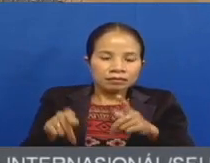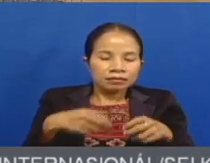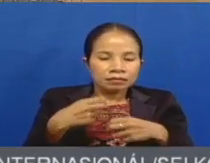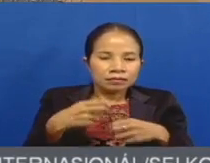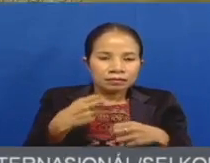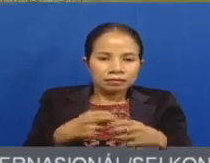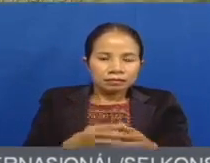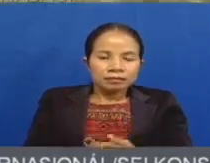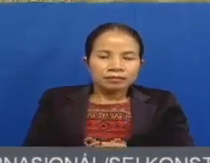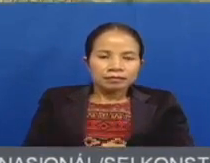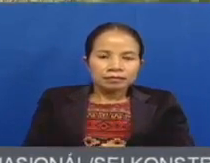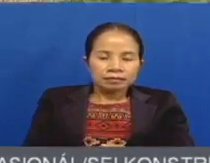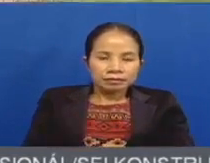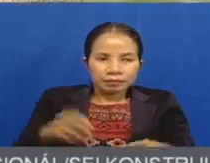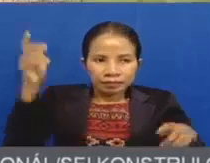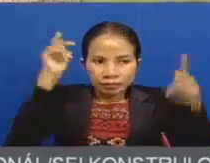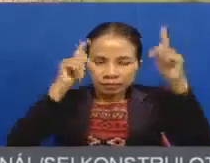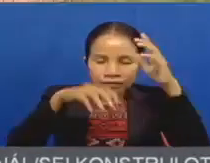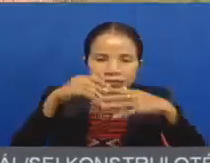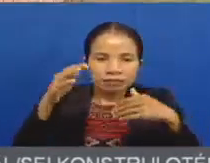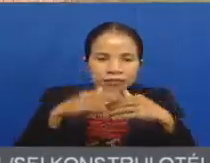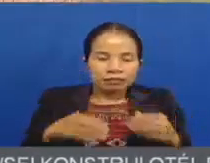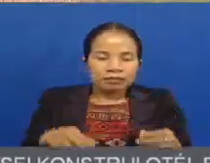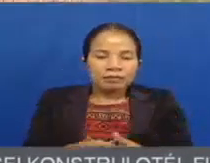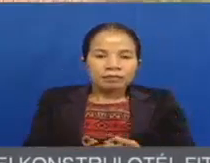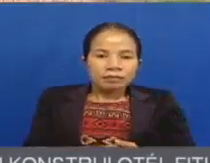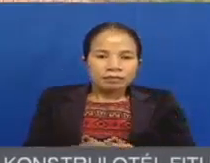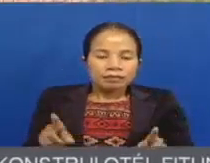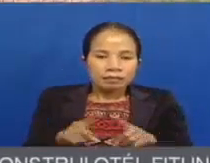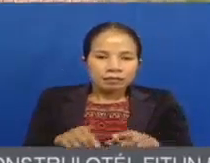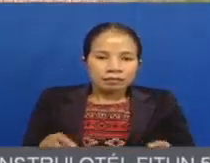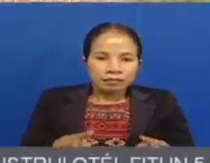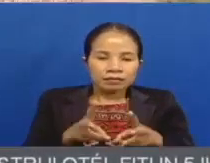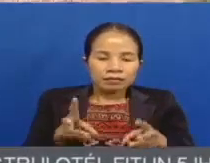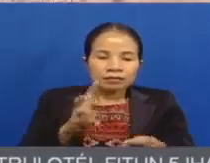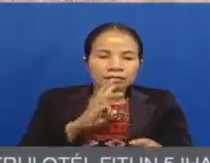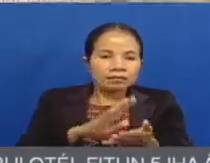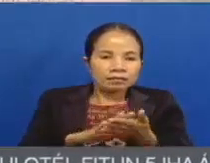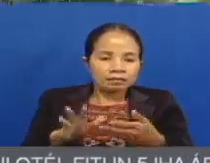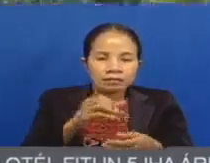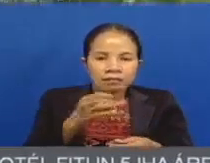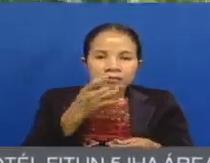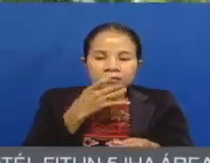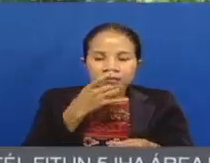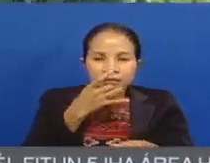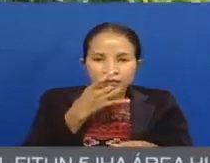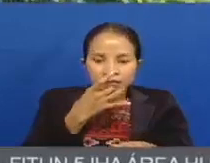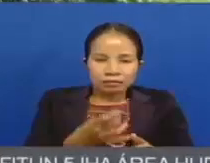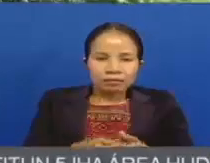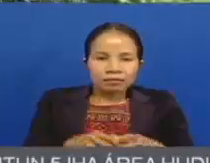Lerik. Problema infraestrutura básica nessa estrada, bemos no energia